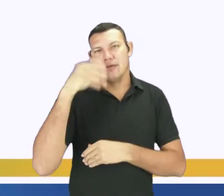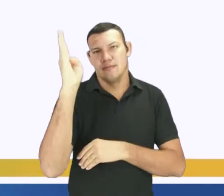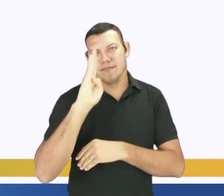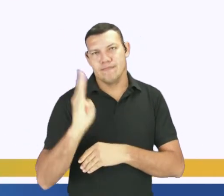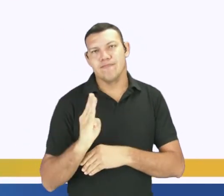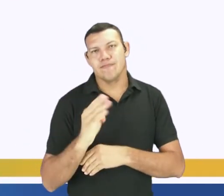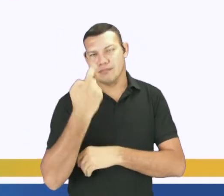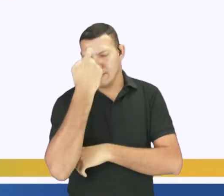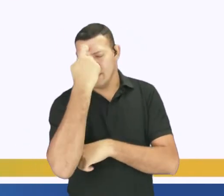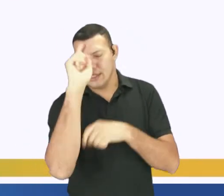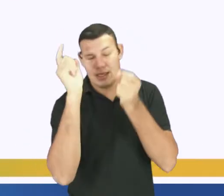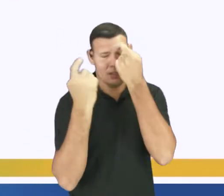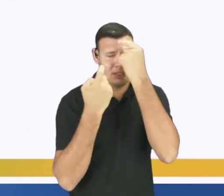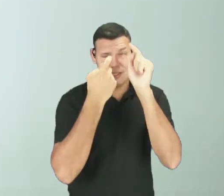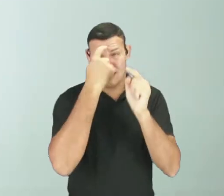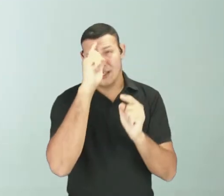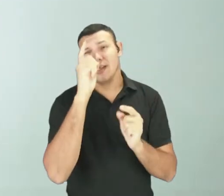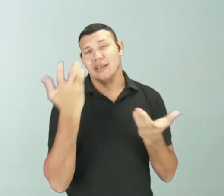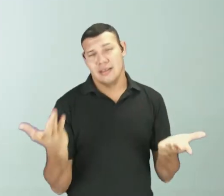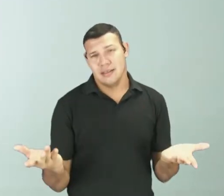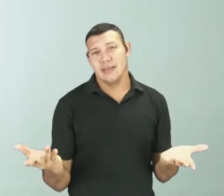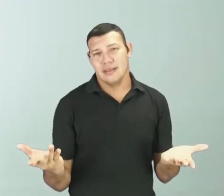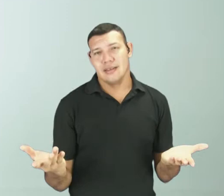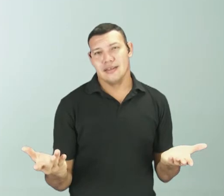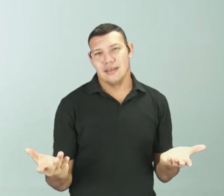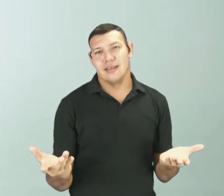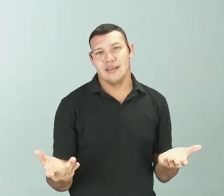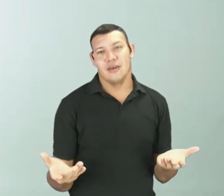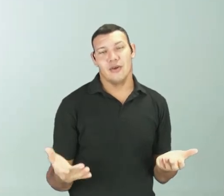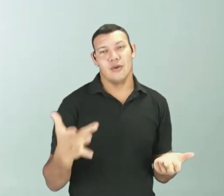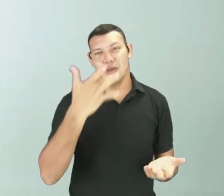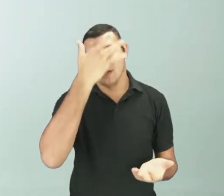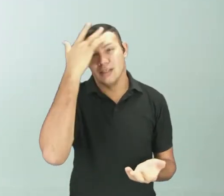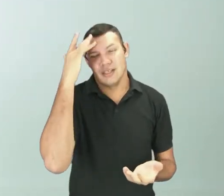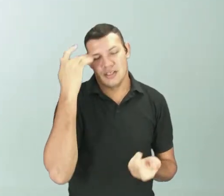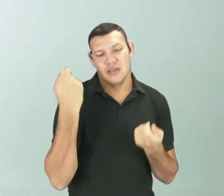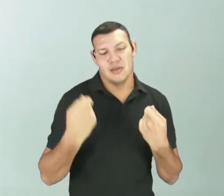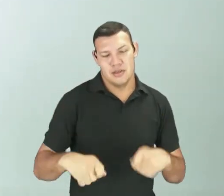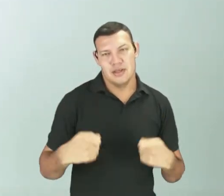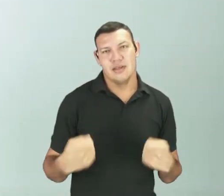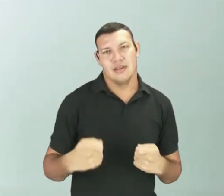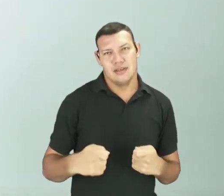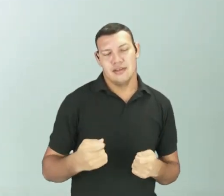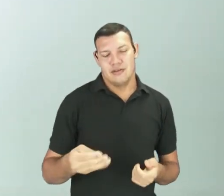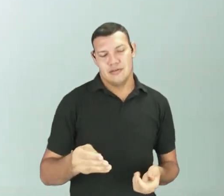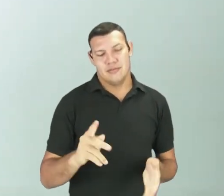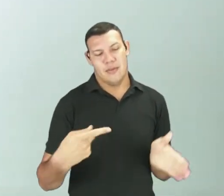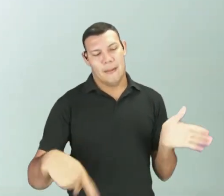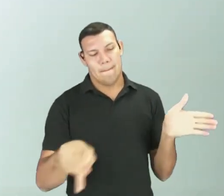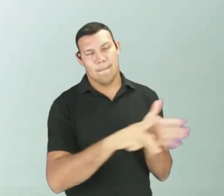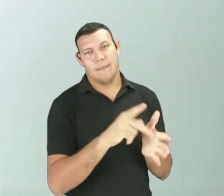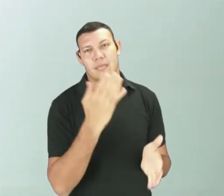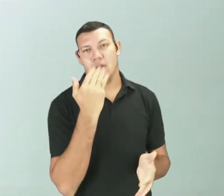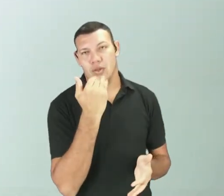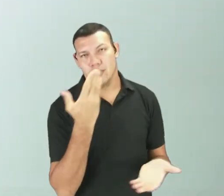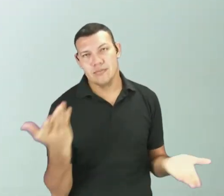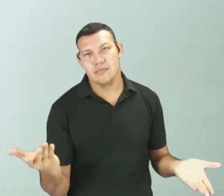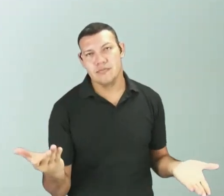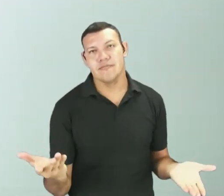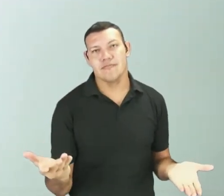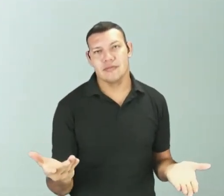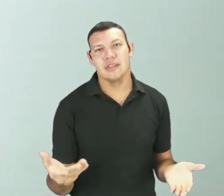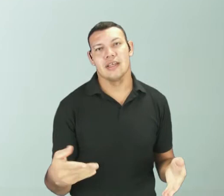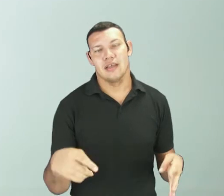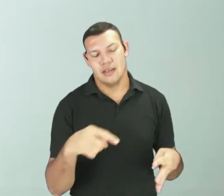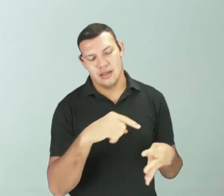essas indústrias para produzir o produto que a galera precisava para sobreviver, para tocar a vida. Então, são esses fatores que vão